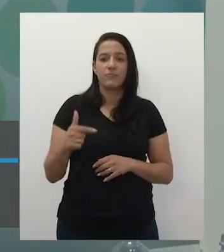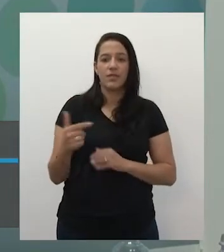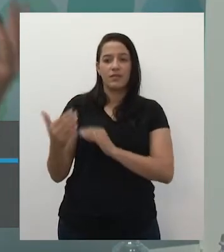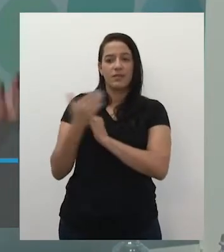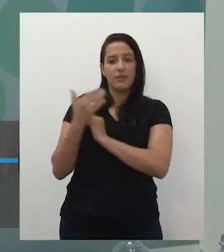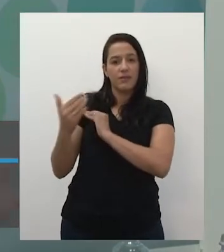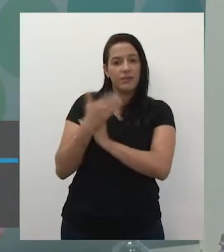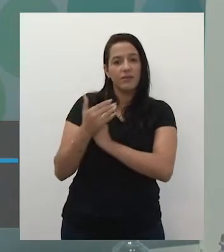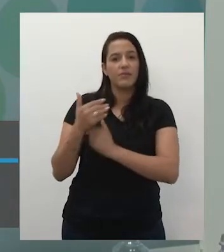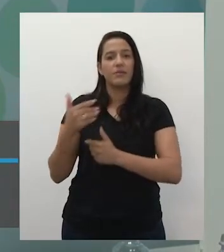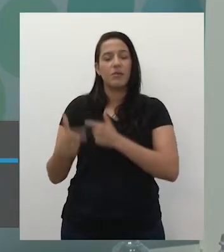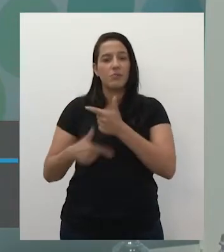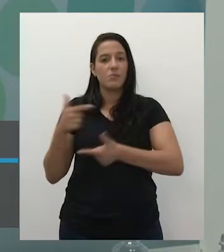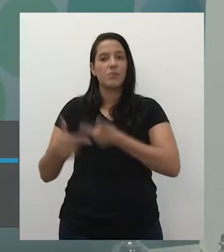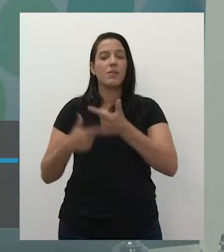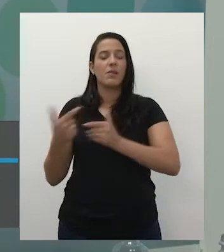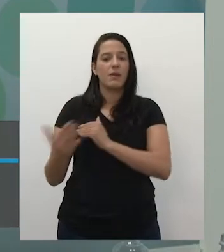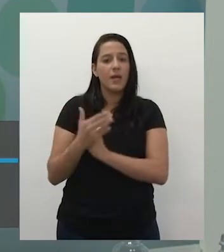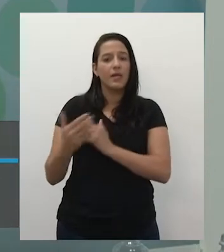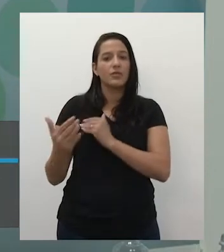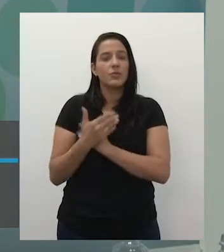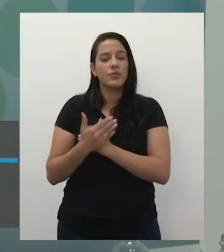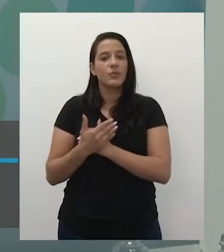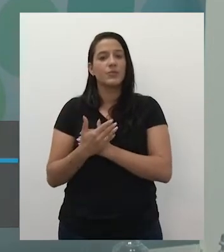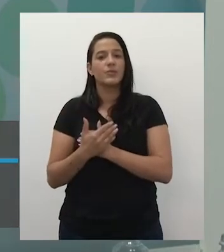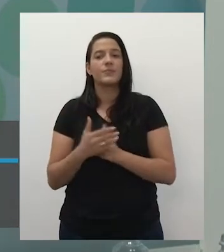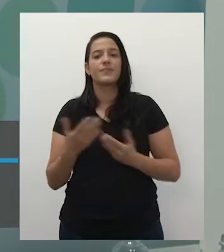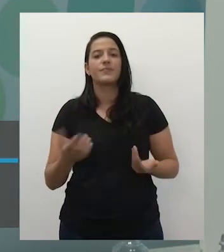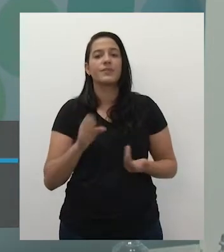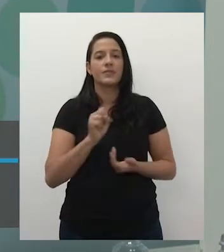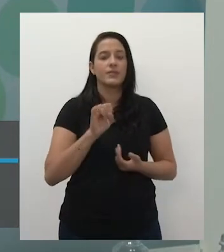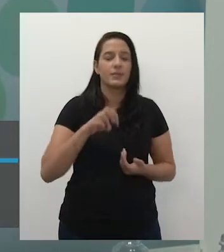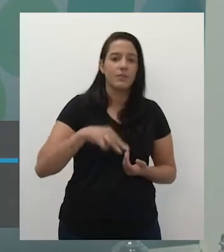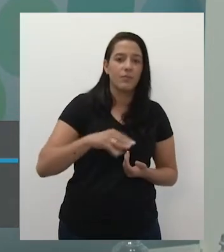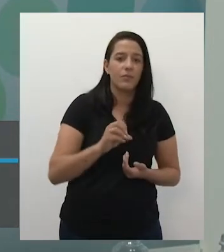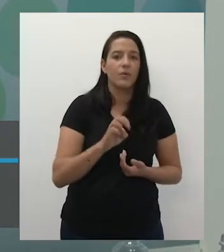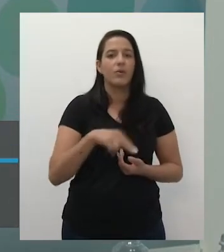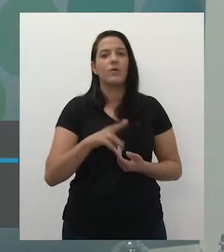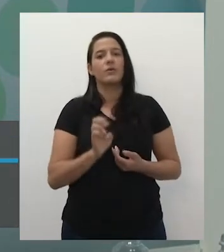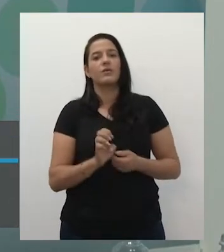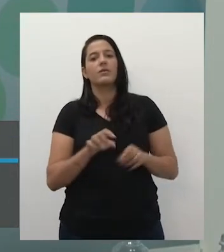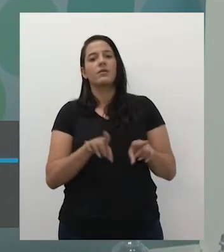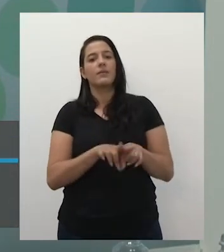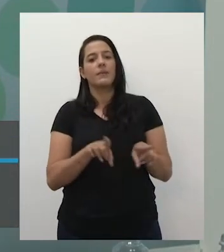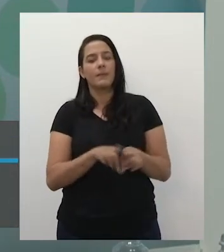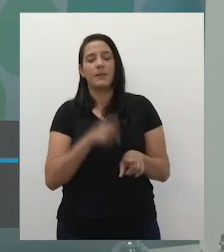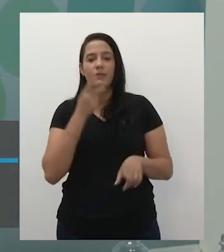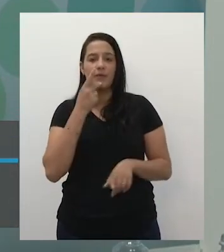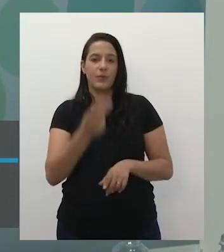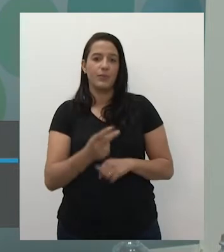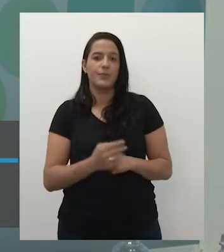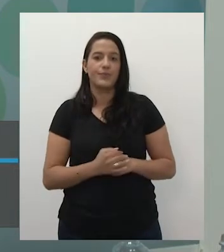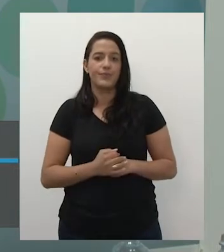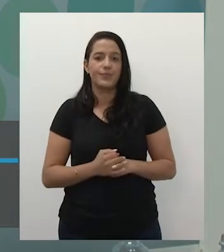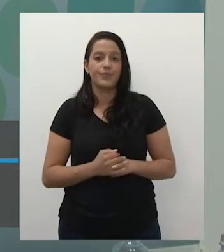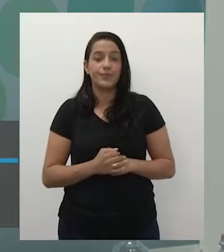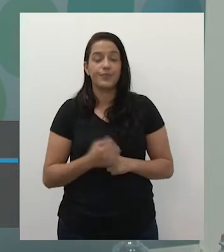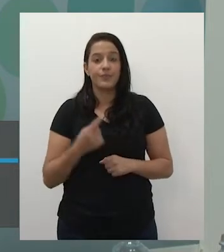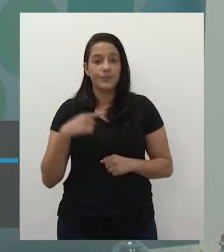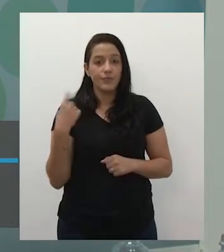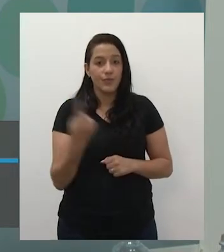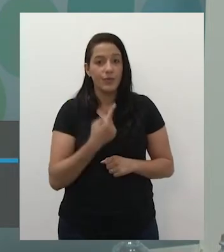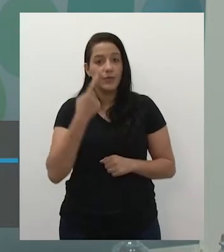seu senso de responsabilidade é aquilo que vem em destaque? Será que você é uma pessoa super determinada e